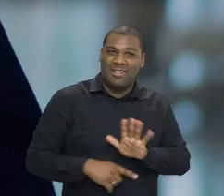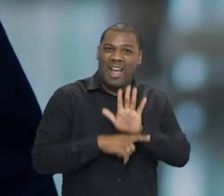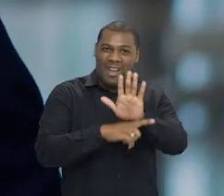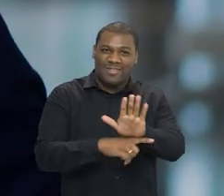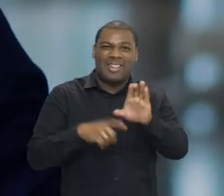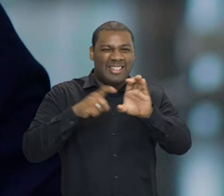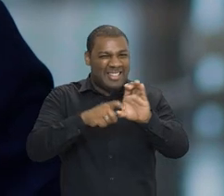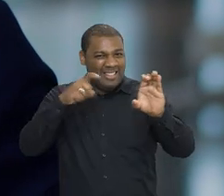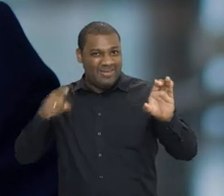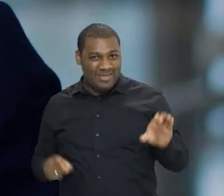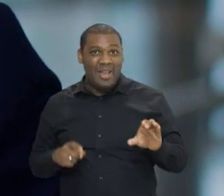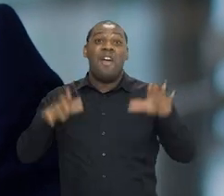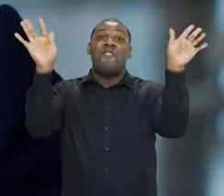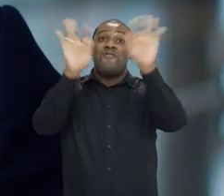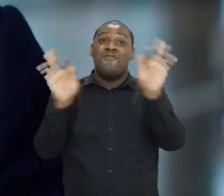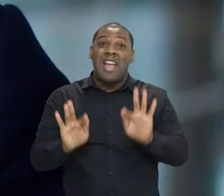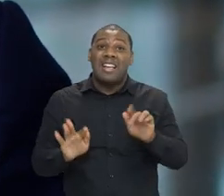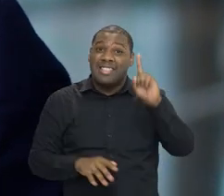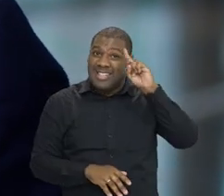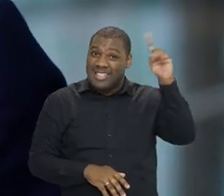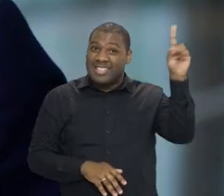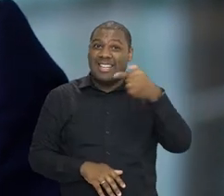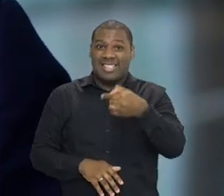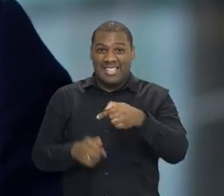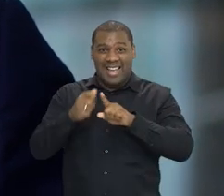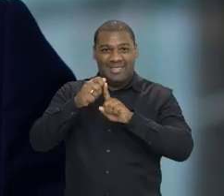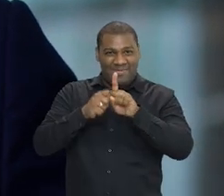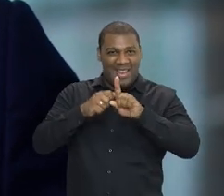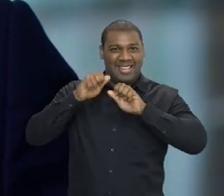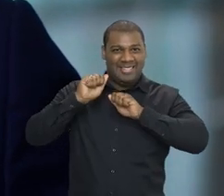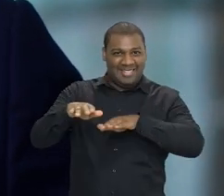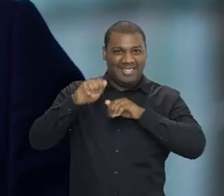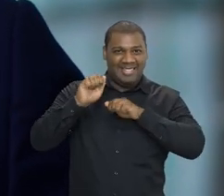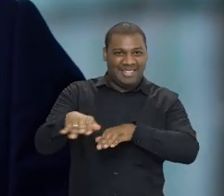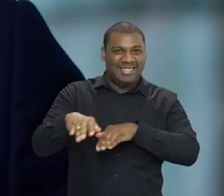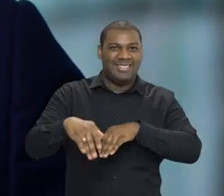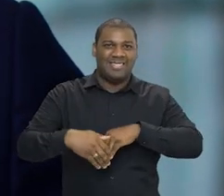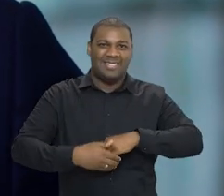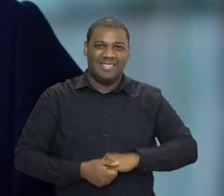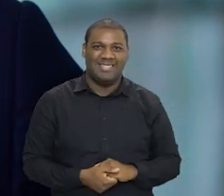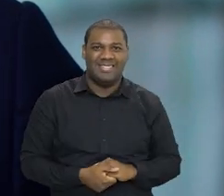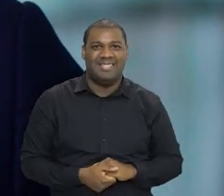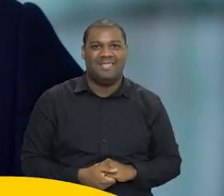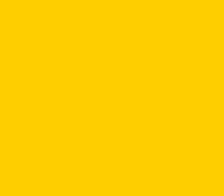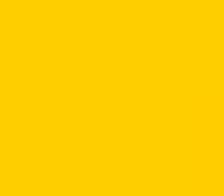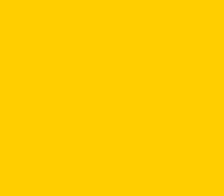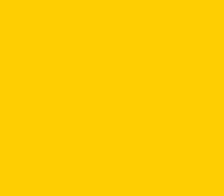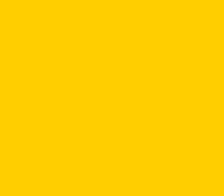mais solidário e mais independente. Um feliz 7 de setembro para todos.